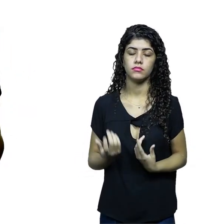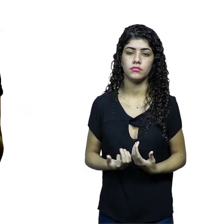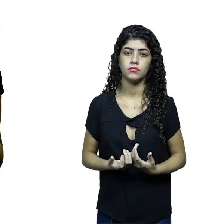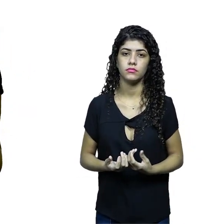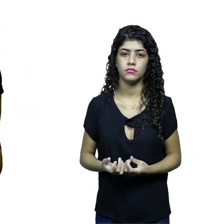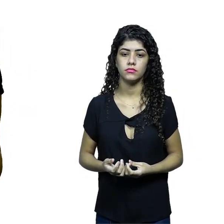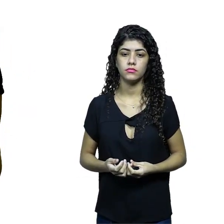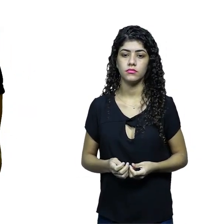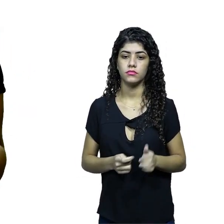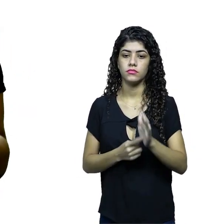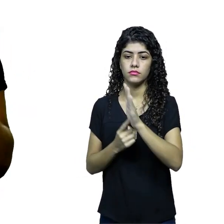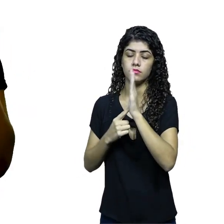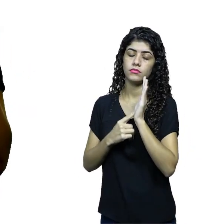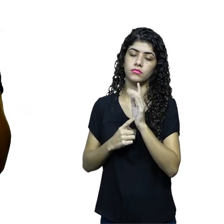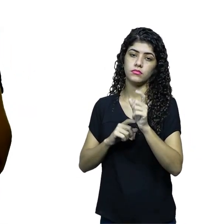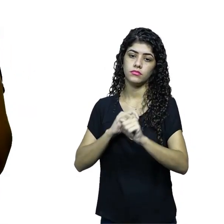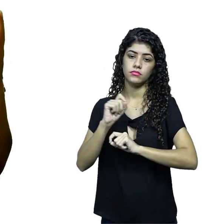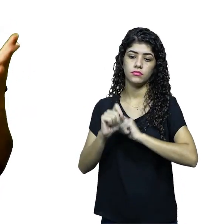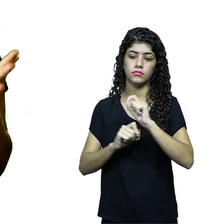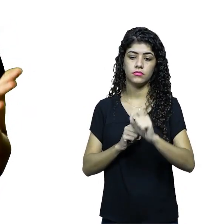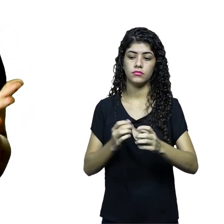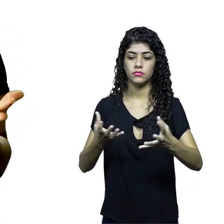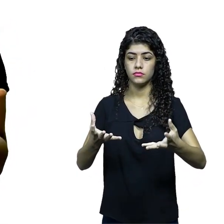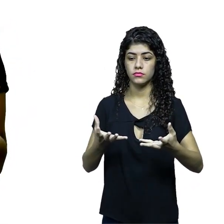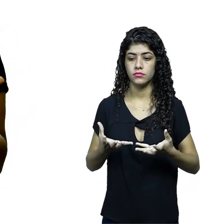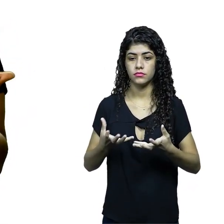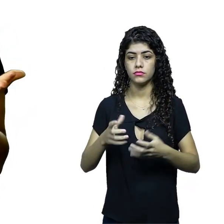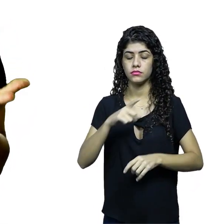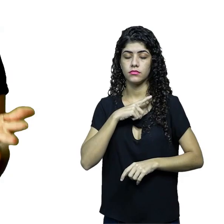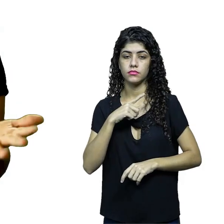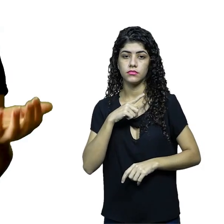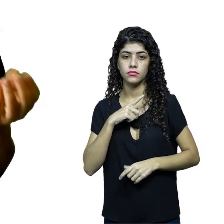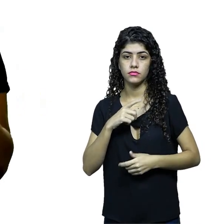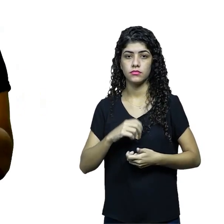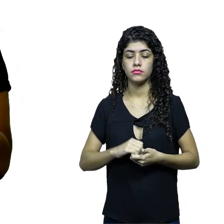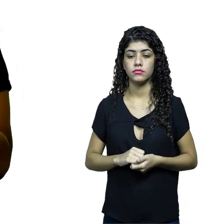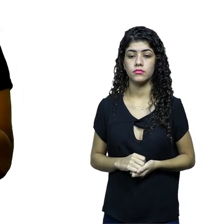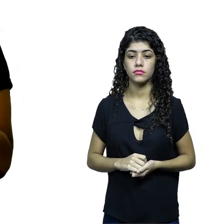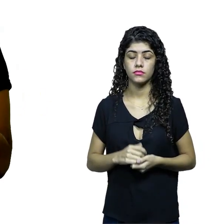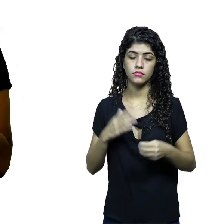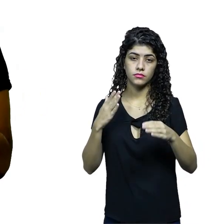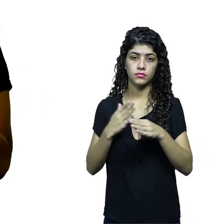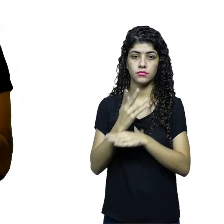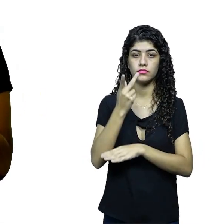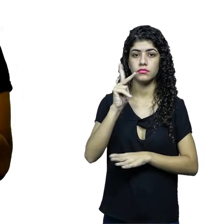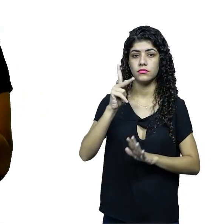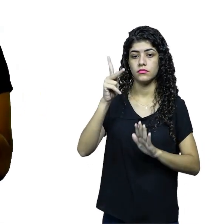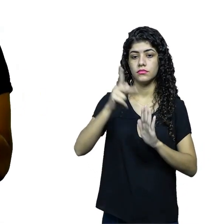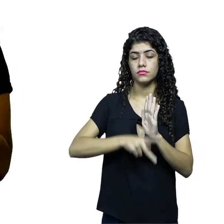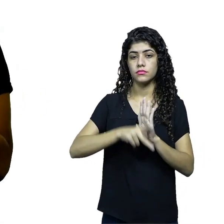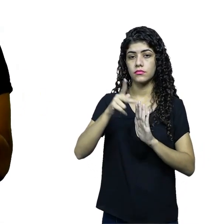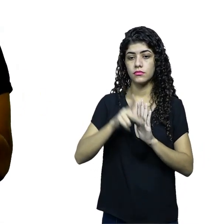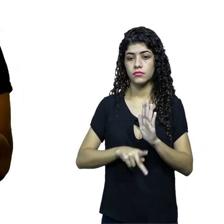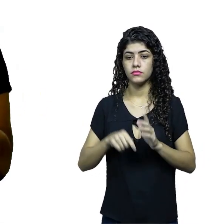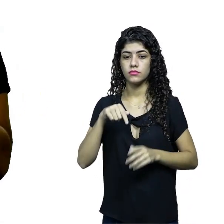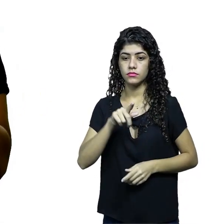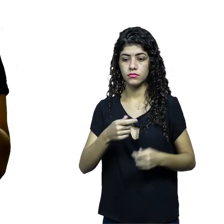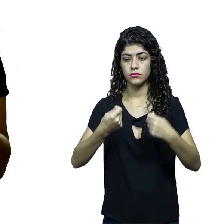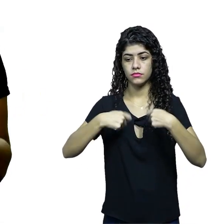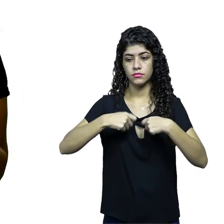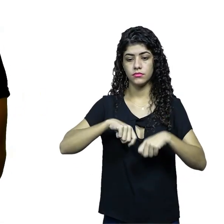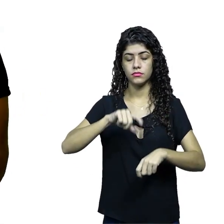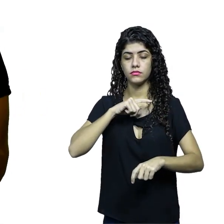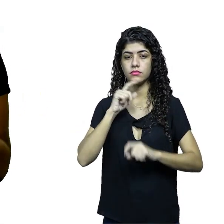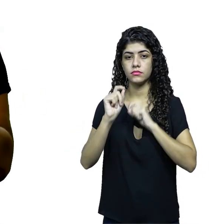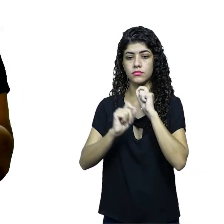né? Ela é mais comercial, mostrando o que aquela empresa vai ter se ela entrar no seu projeto. Você tem